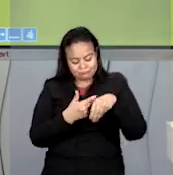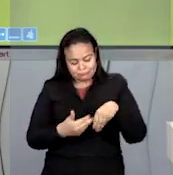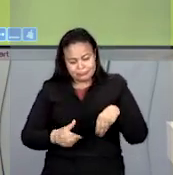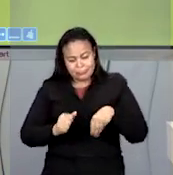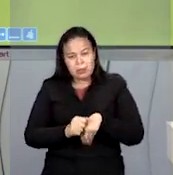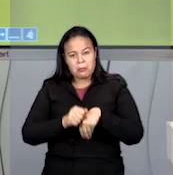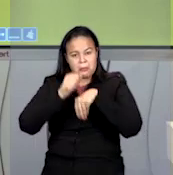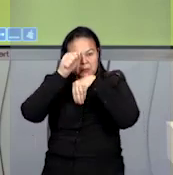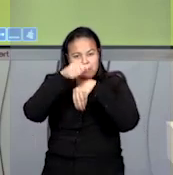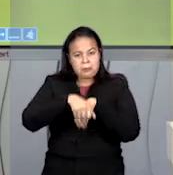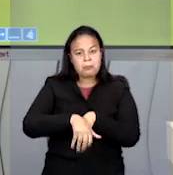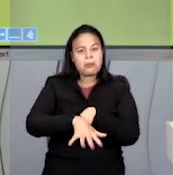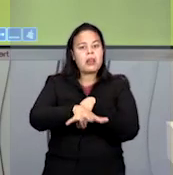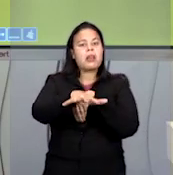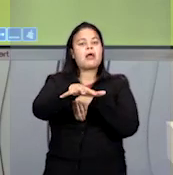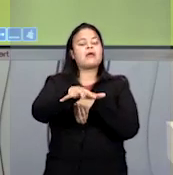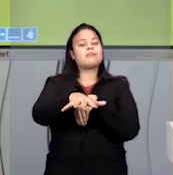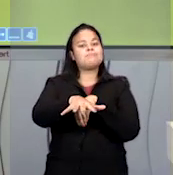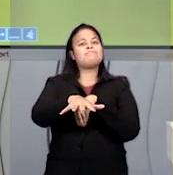barragens são